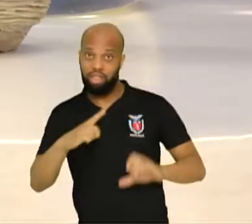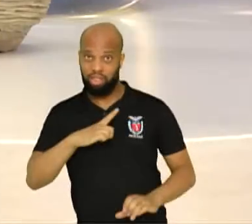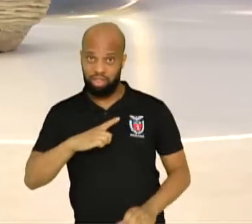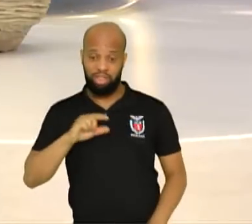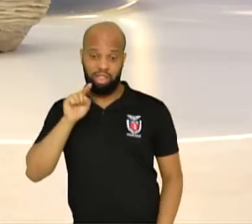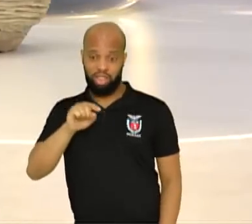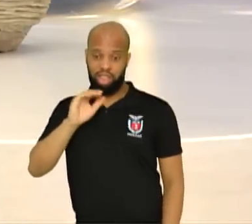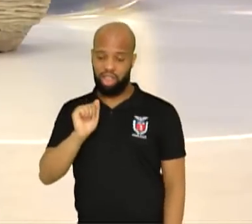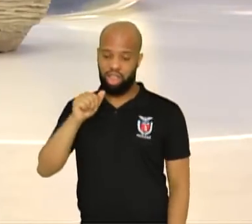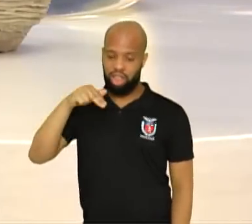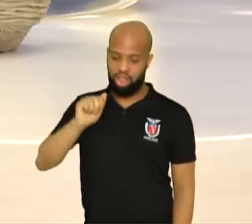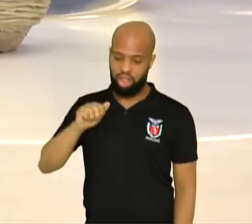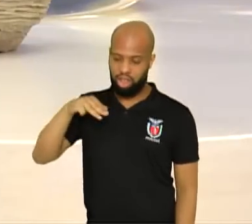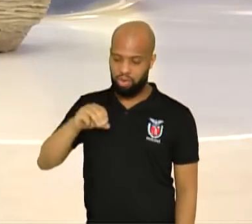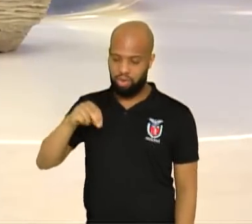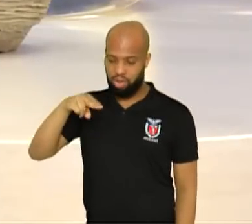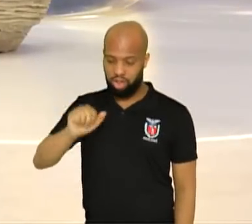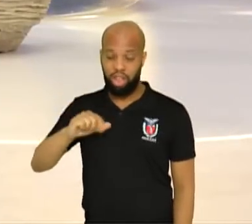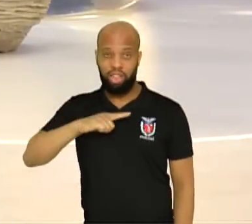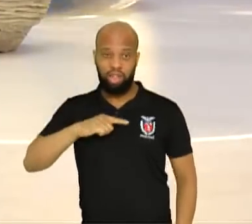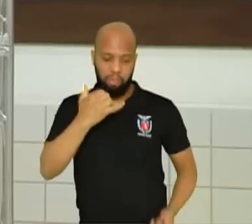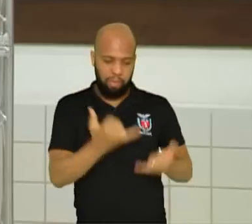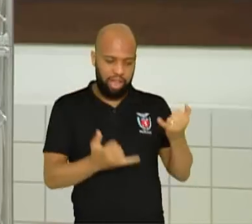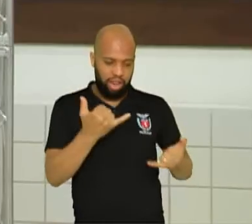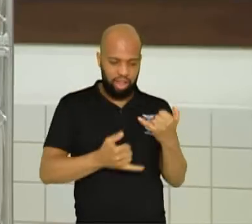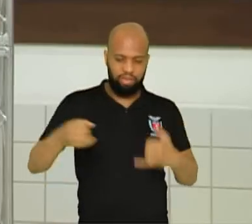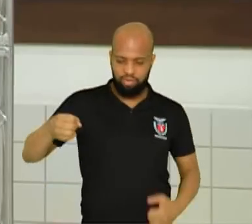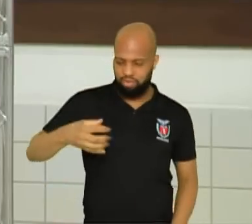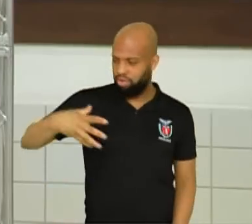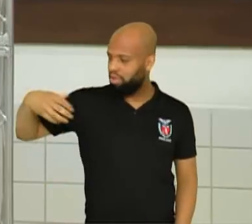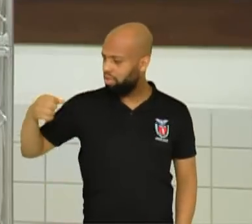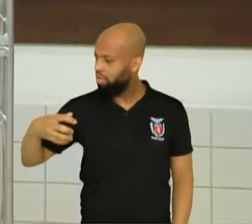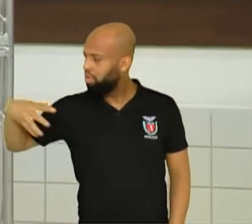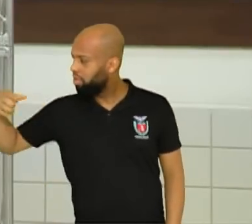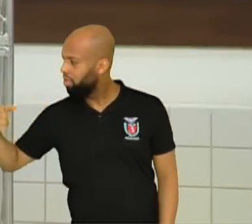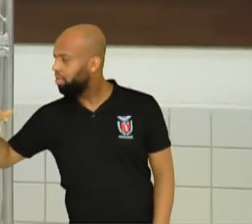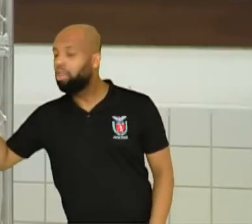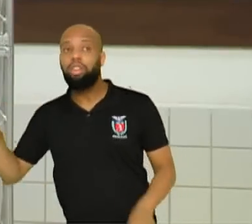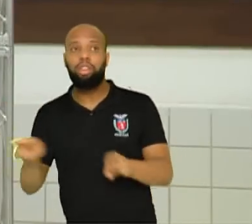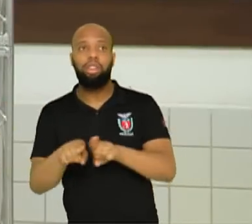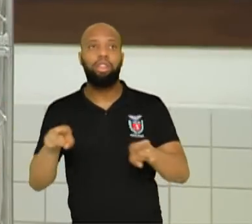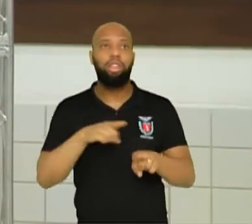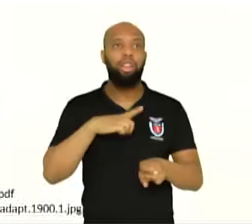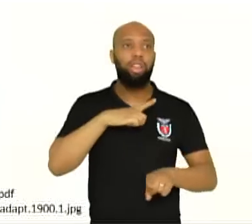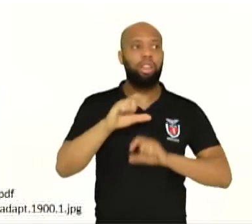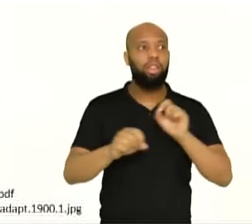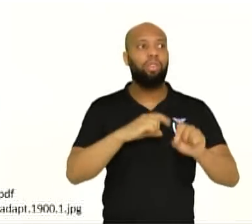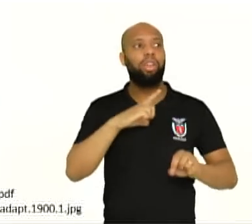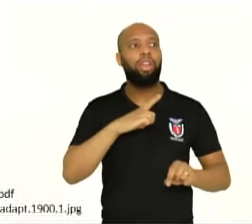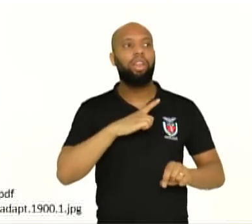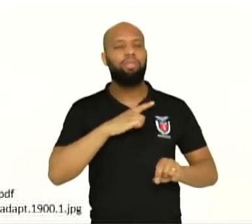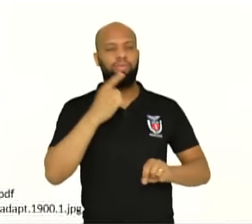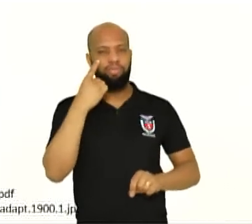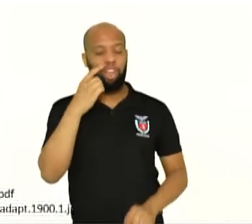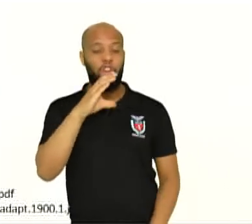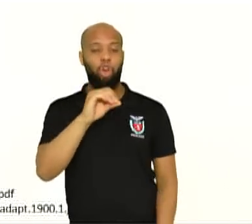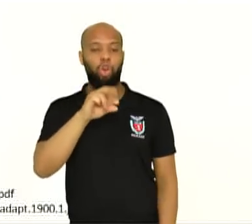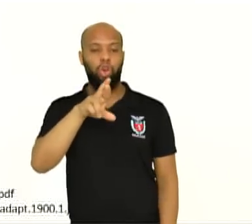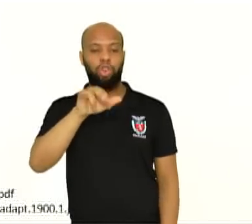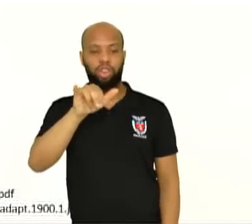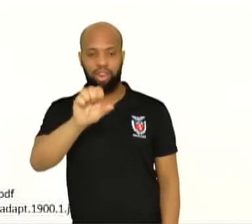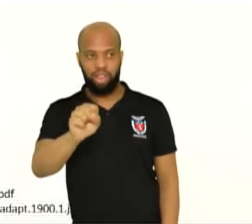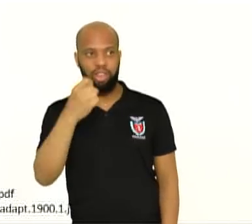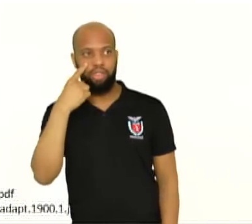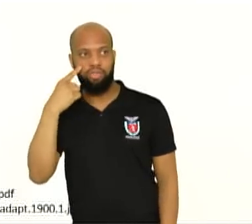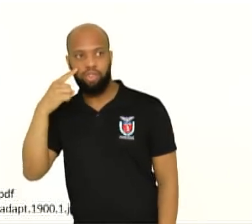anêmona tem em comum com a água-viva. Além disso, a gente tem os corais. A gente tem aqui, como exemplo,